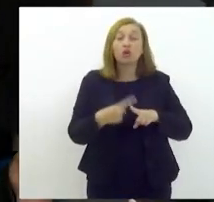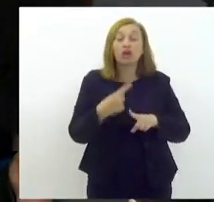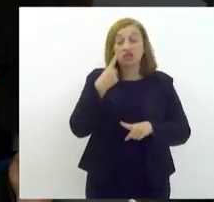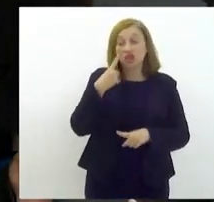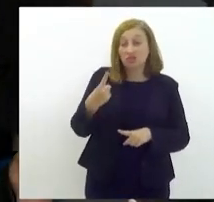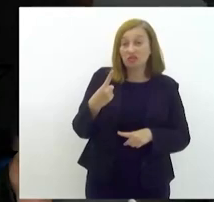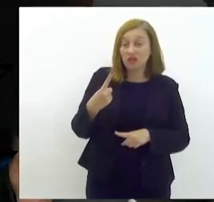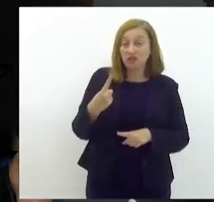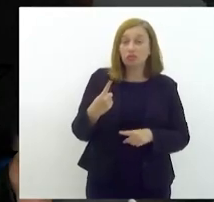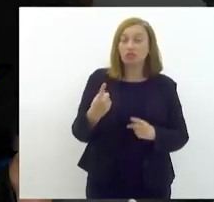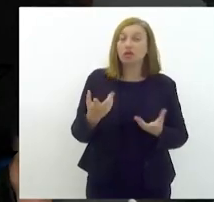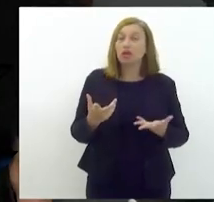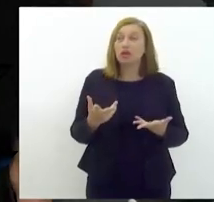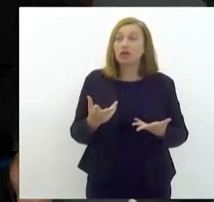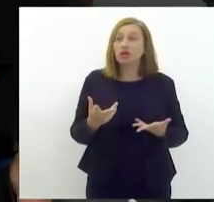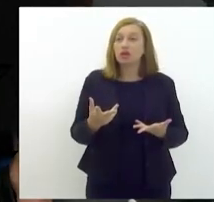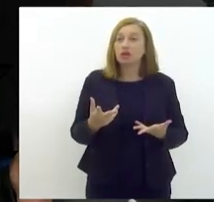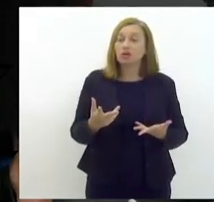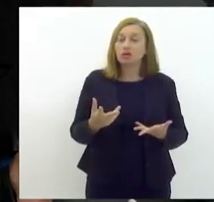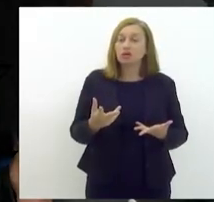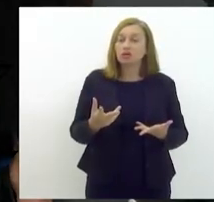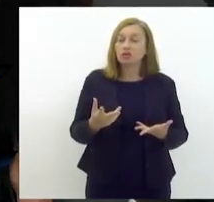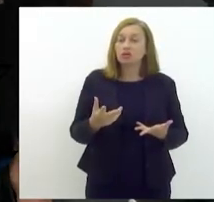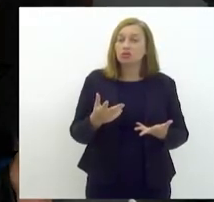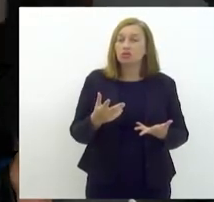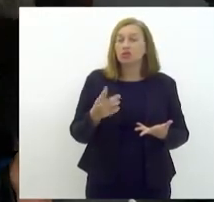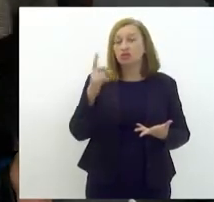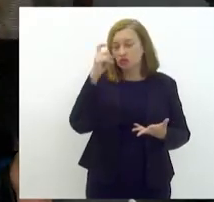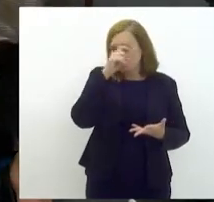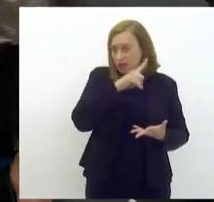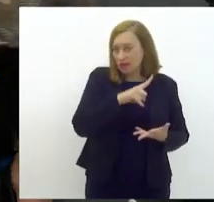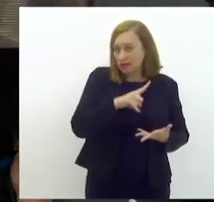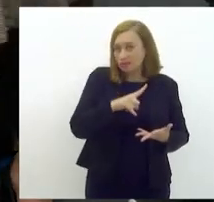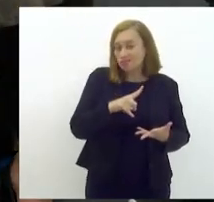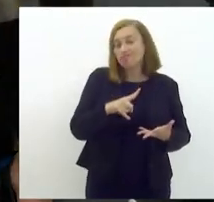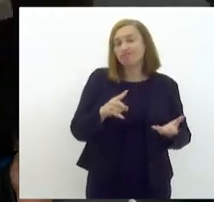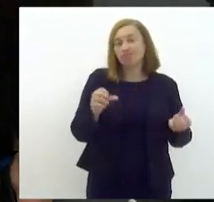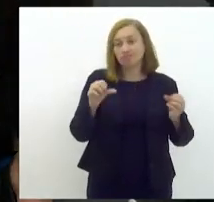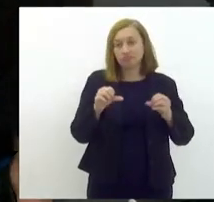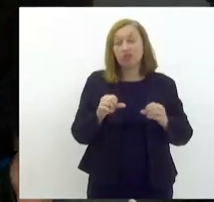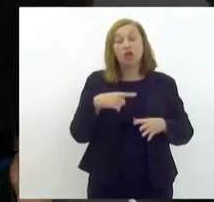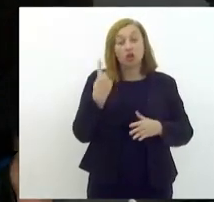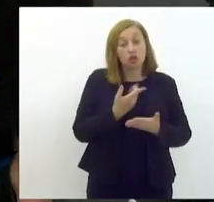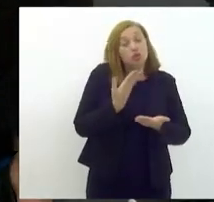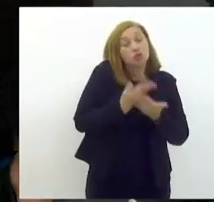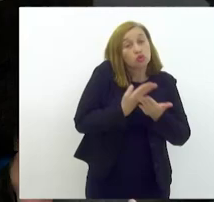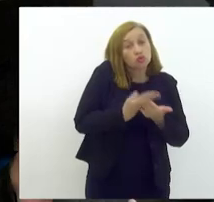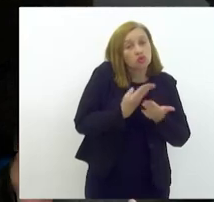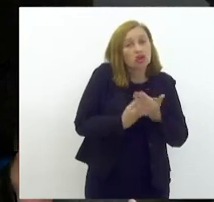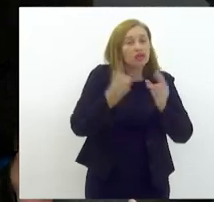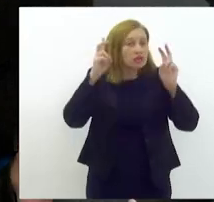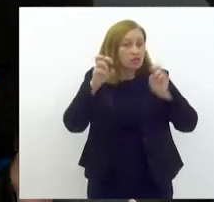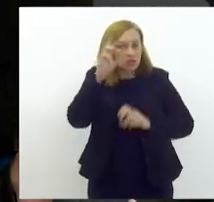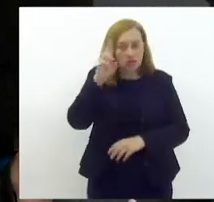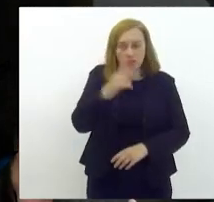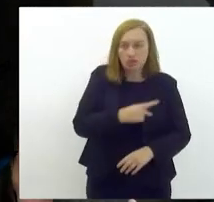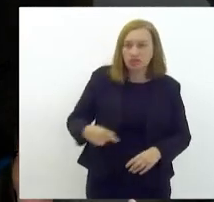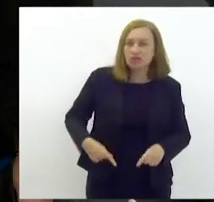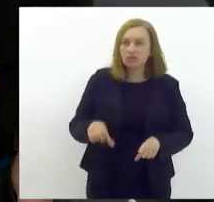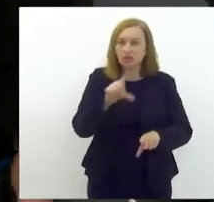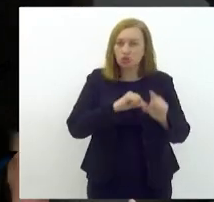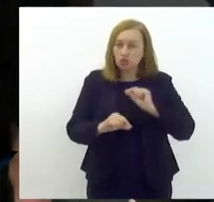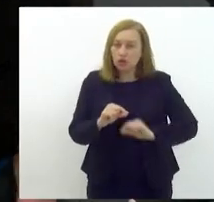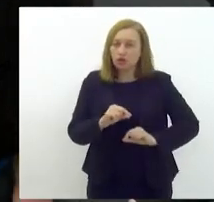se deparando com uma situação de distorção e a gente tem estudado bastante esse tema presidente fez uma opção